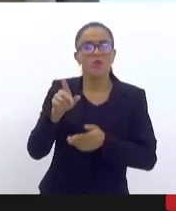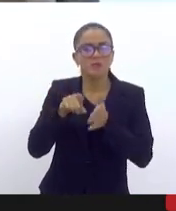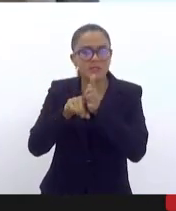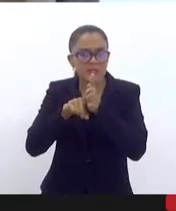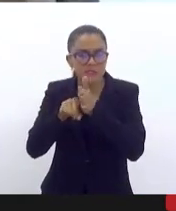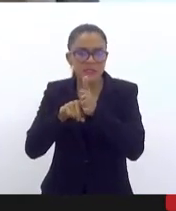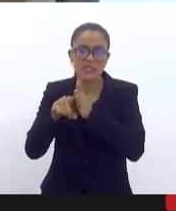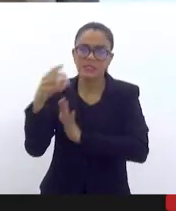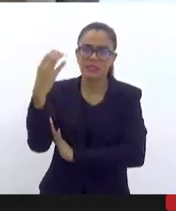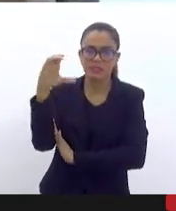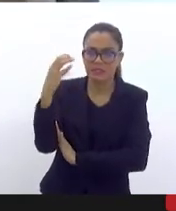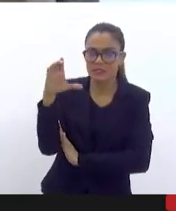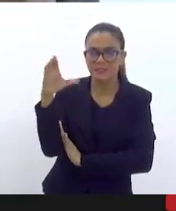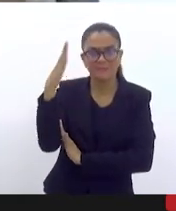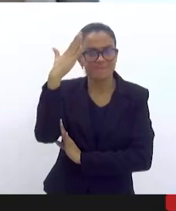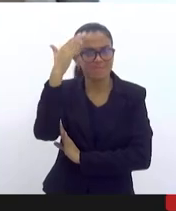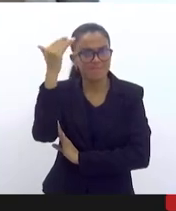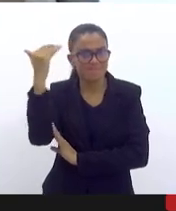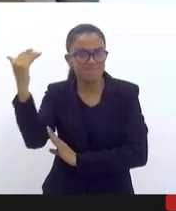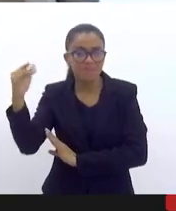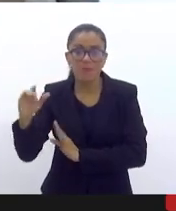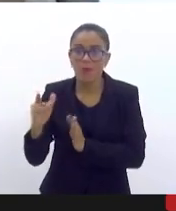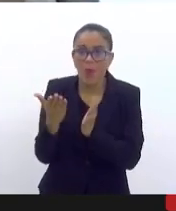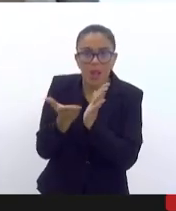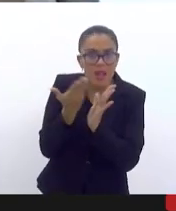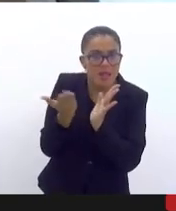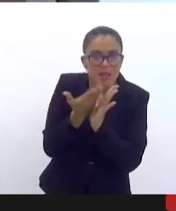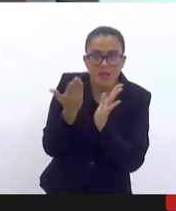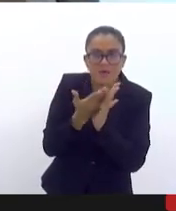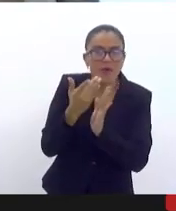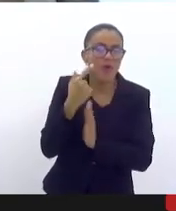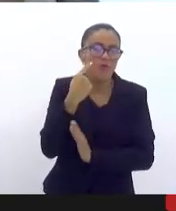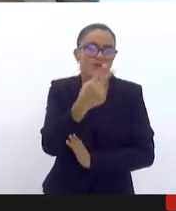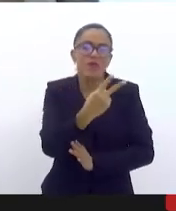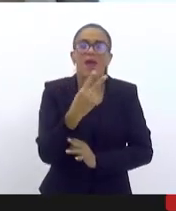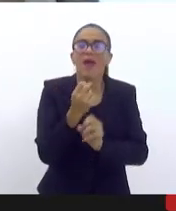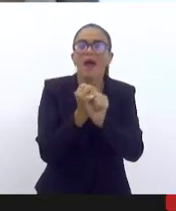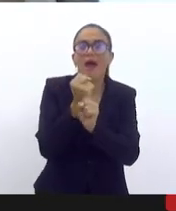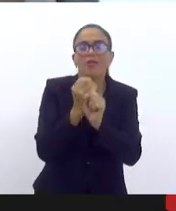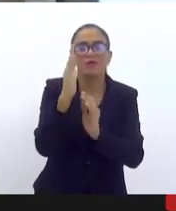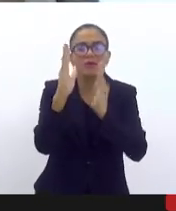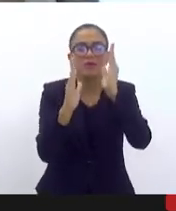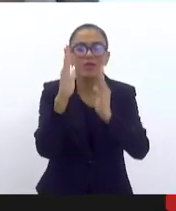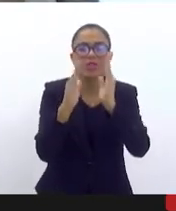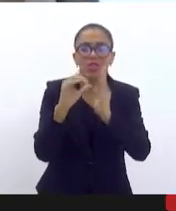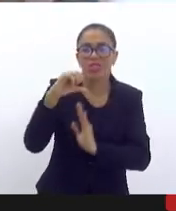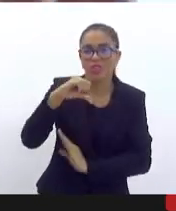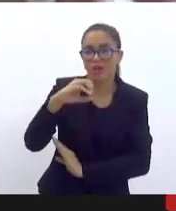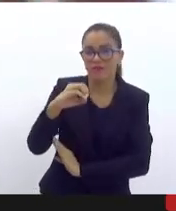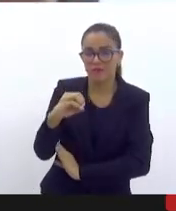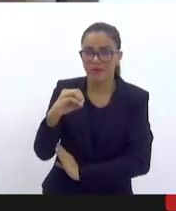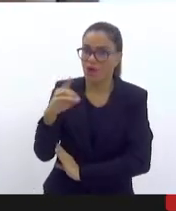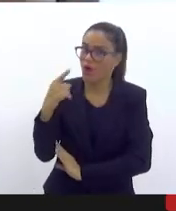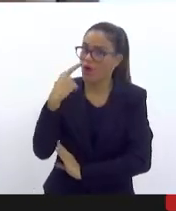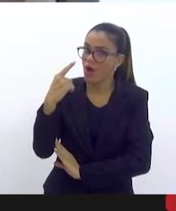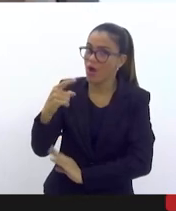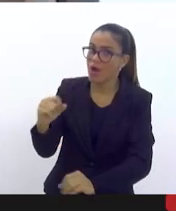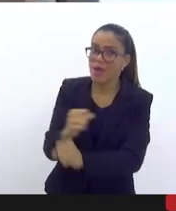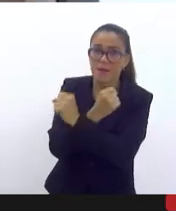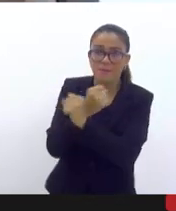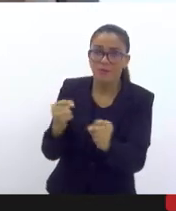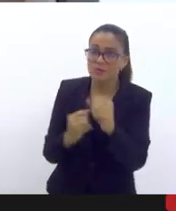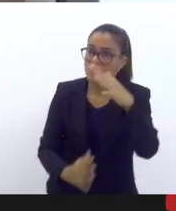Brasil um dos meus livros dele que eu li lá nos anos 90 ele dizia Olha é impossível ter